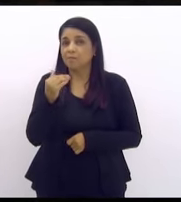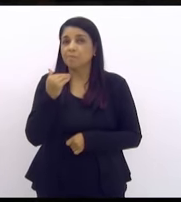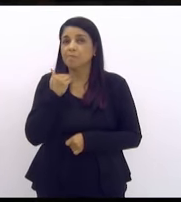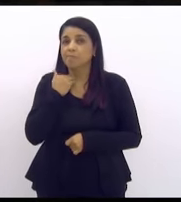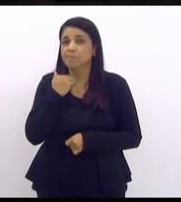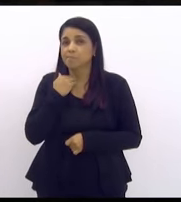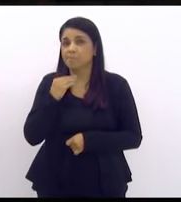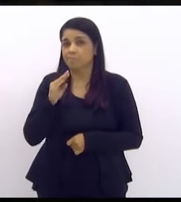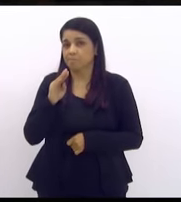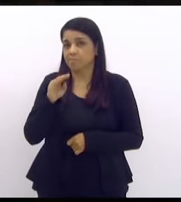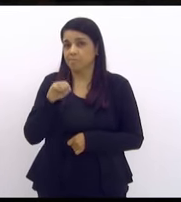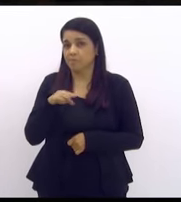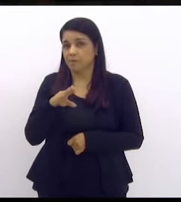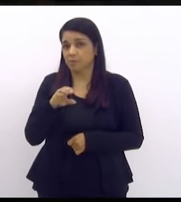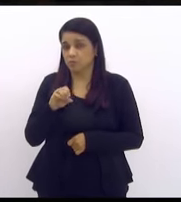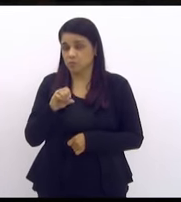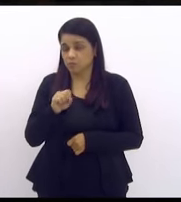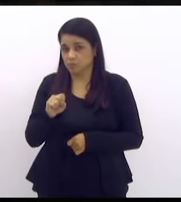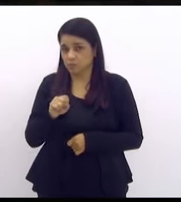30 bancos, que